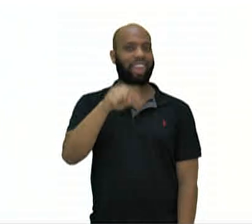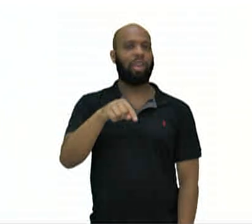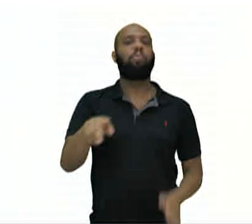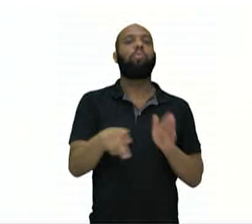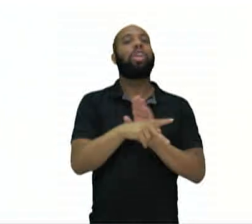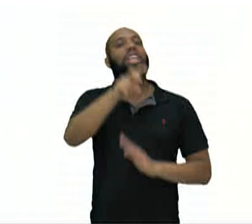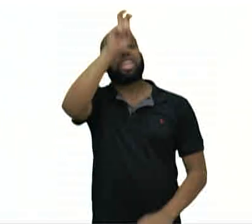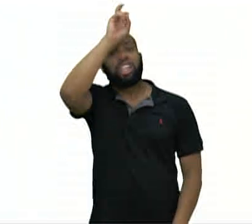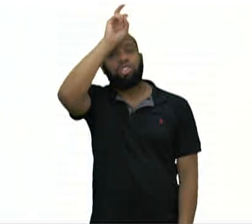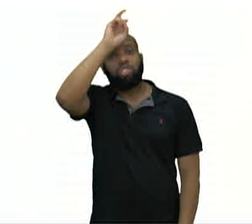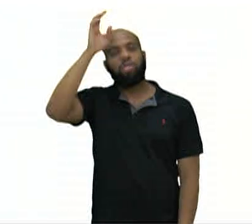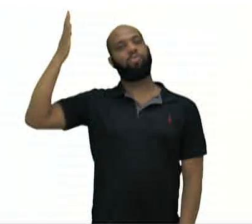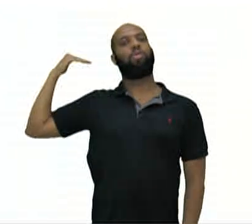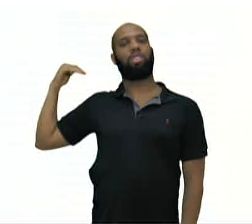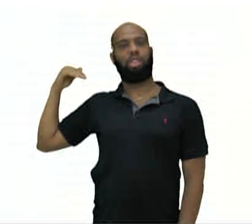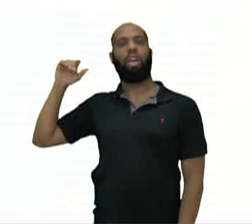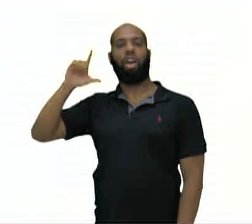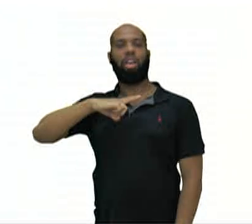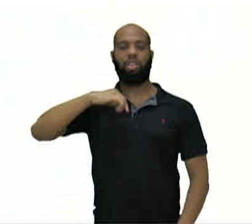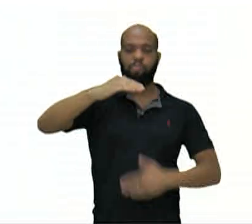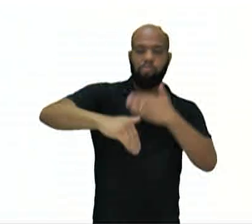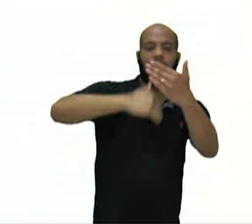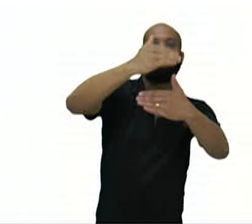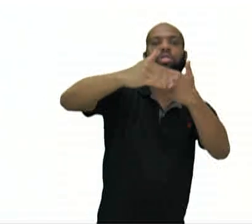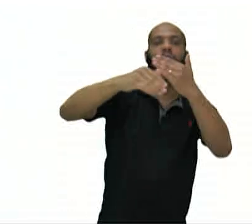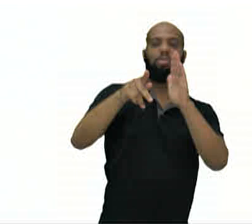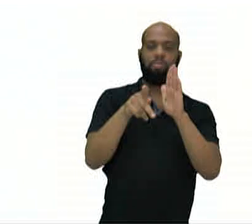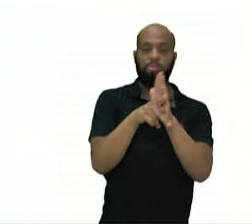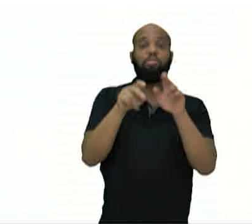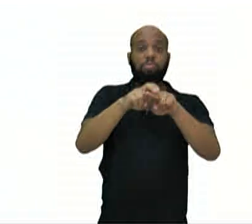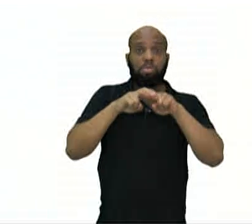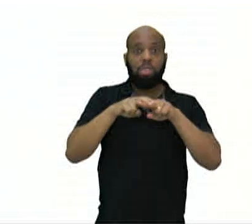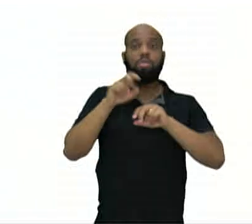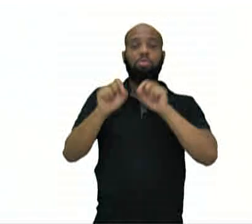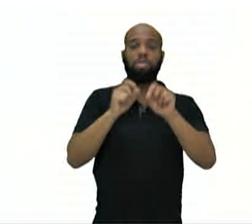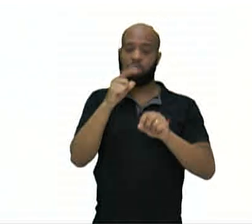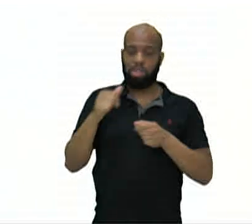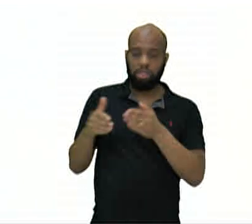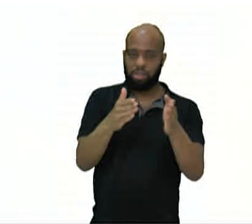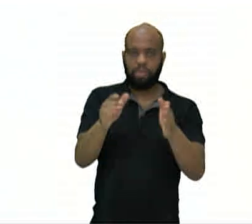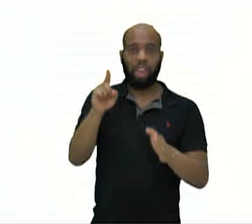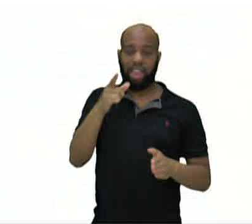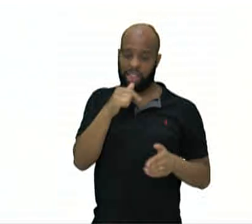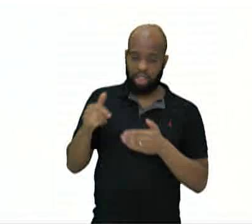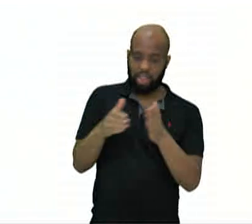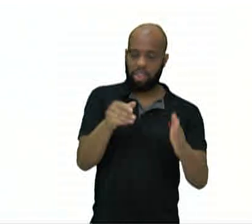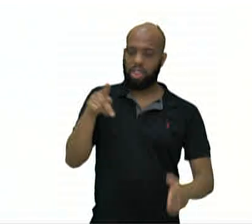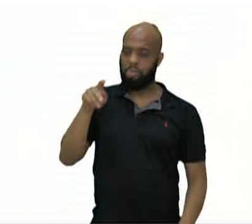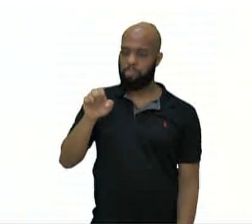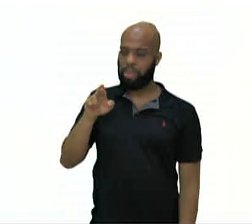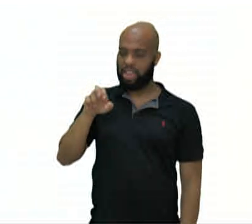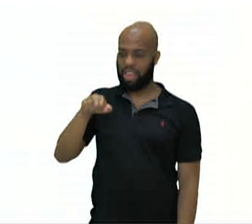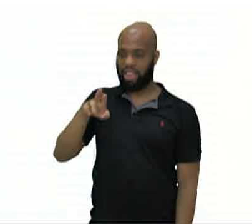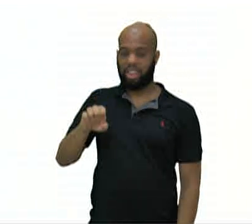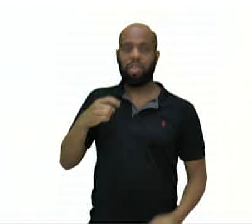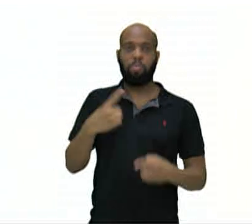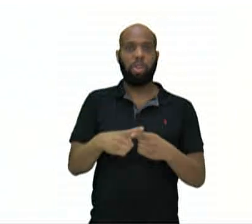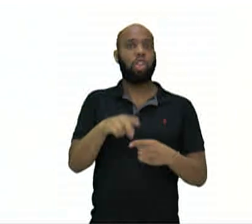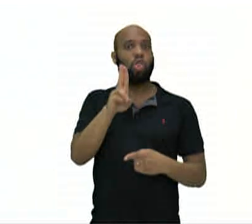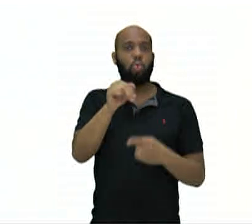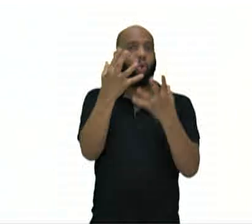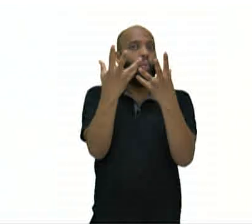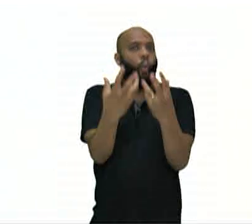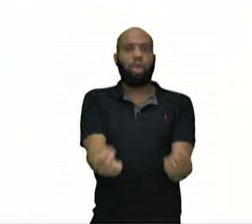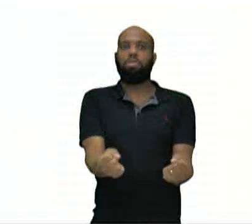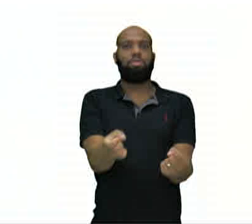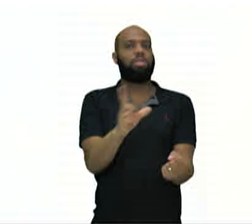egípcia, o Egito Antigo, tá? Então aí, ó, é um rio perene. O que significa isso? Um rio que não seca suas águas. Perene